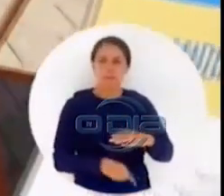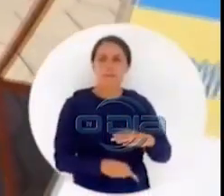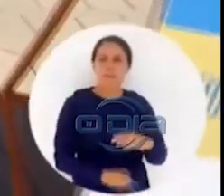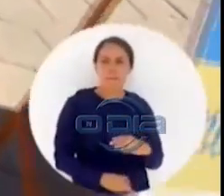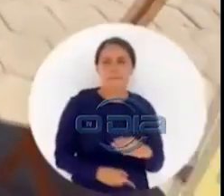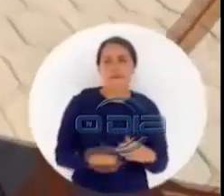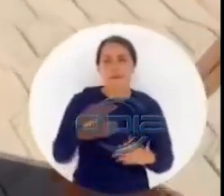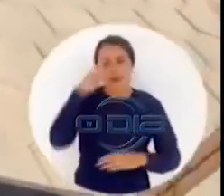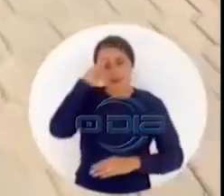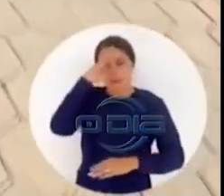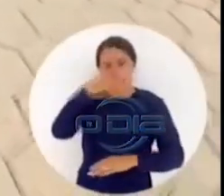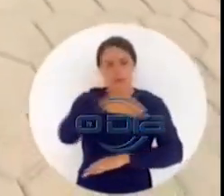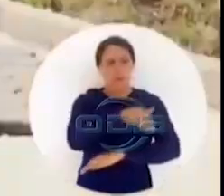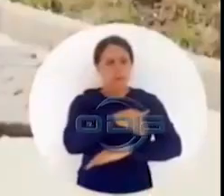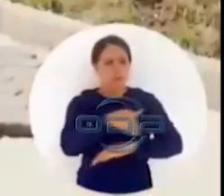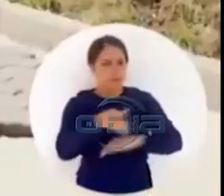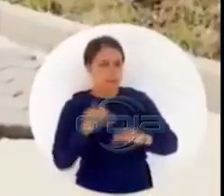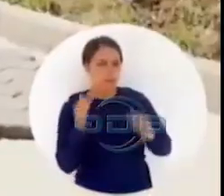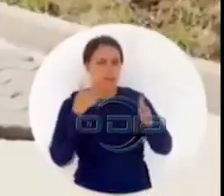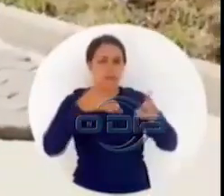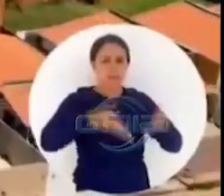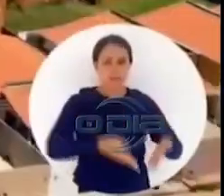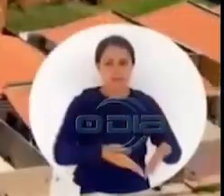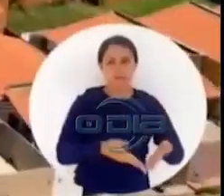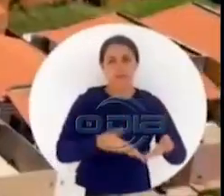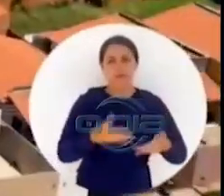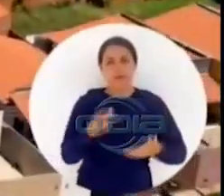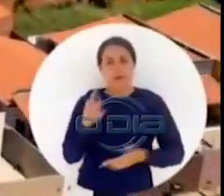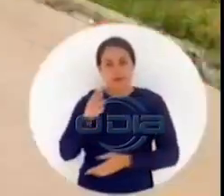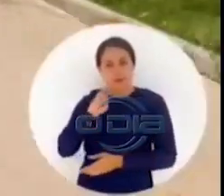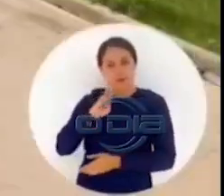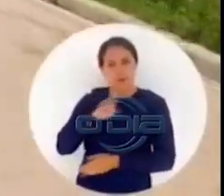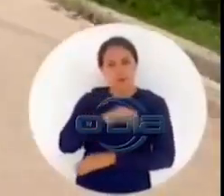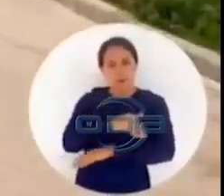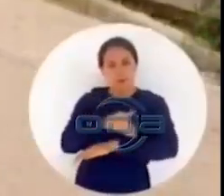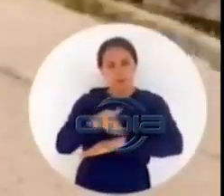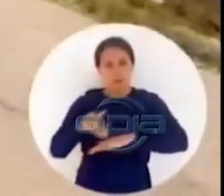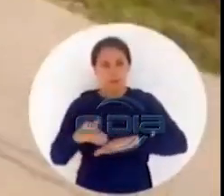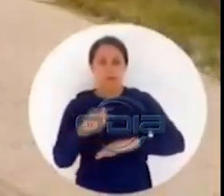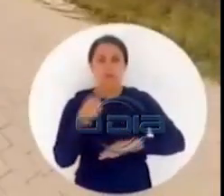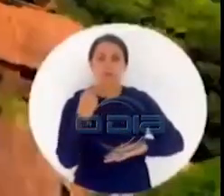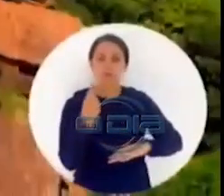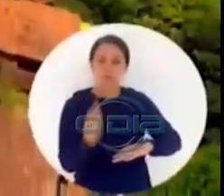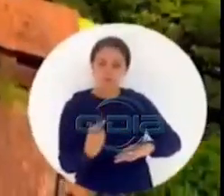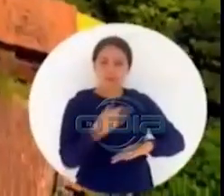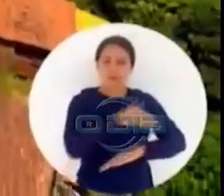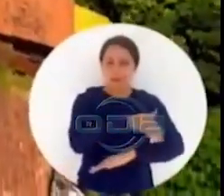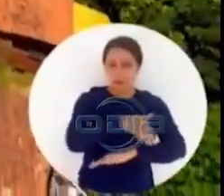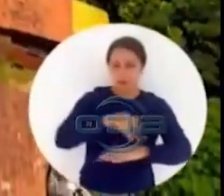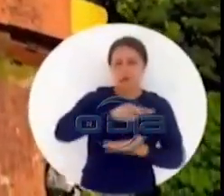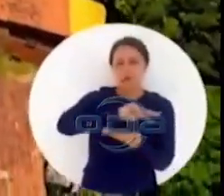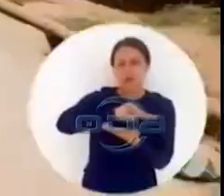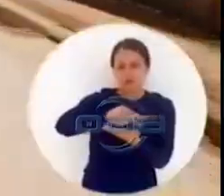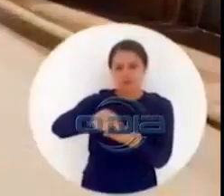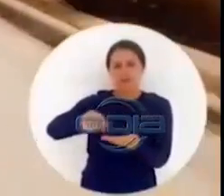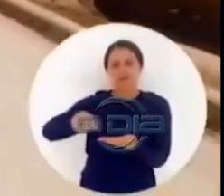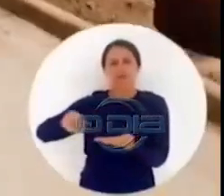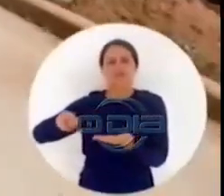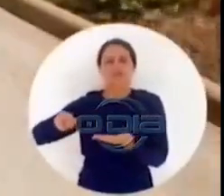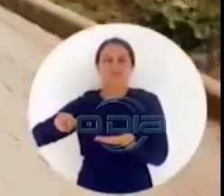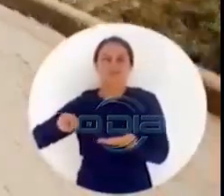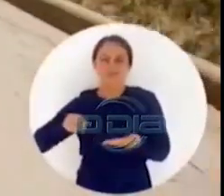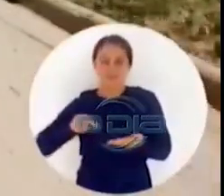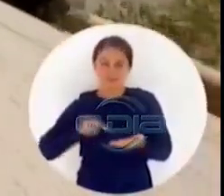blocos as principais vias de acesso, como a Rua 1, Rua H, Rua Projetada, a Rua Palestina